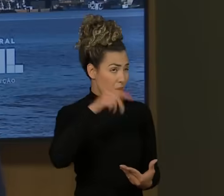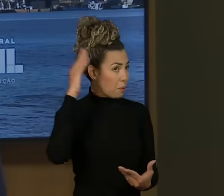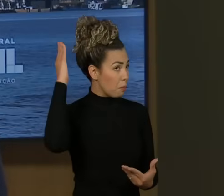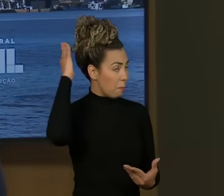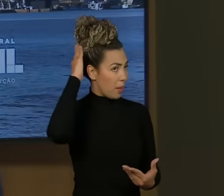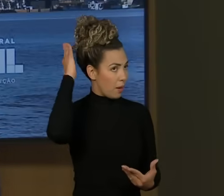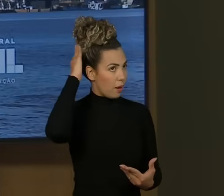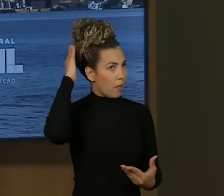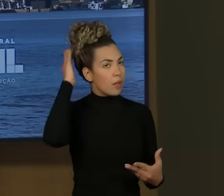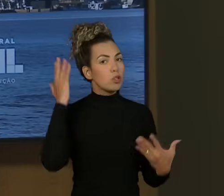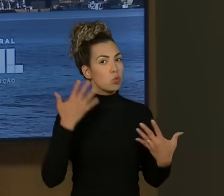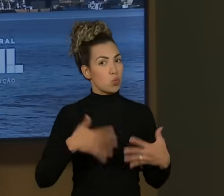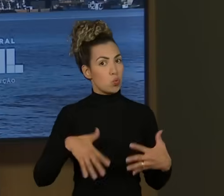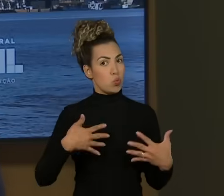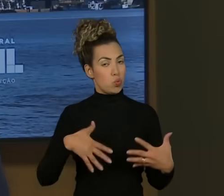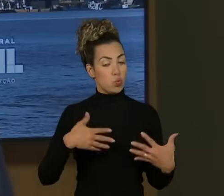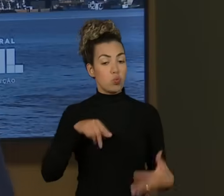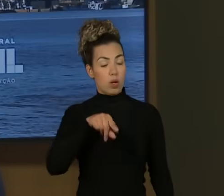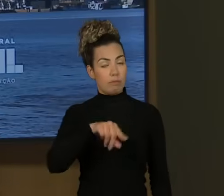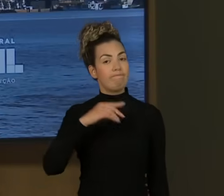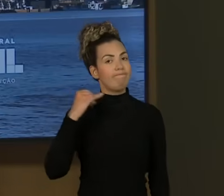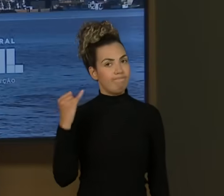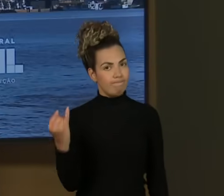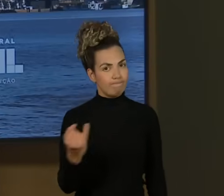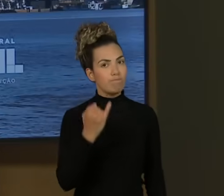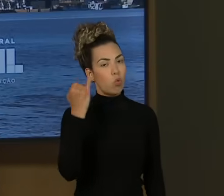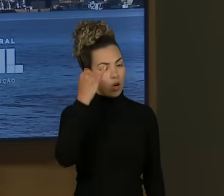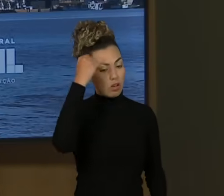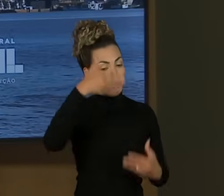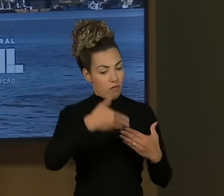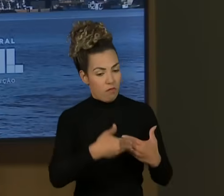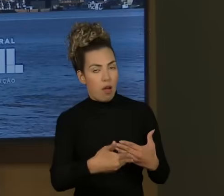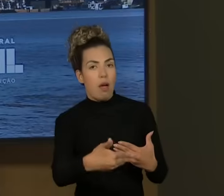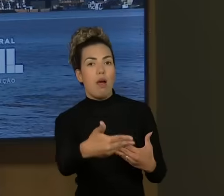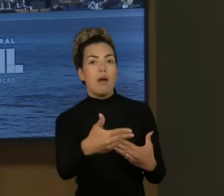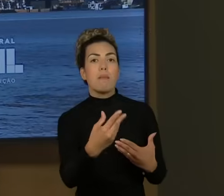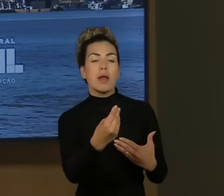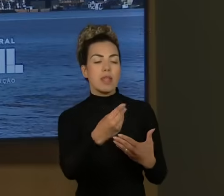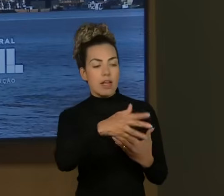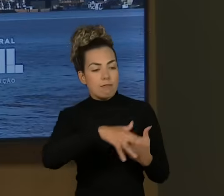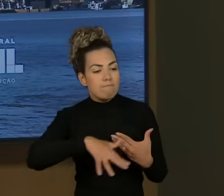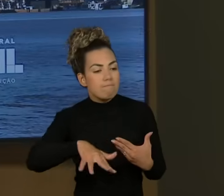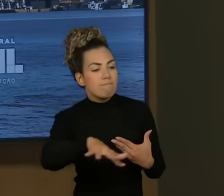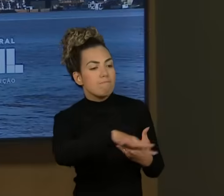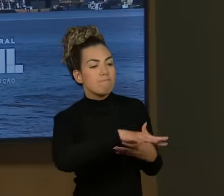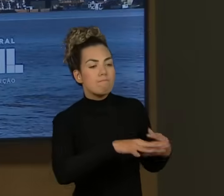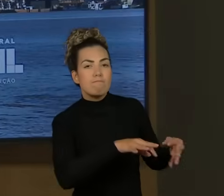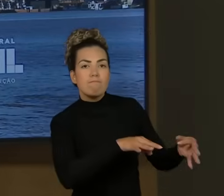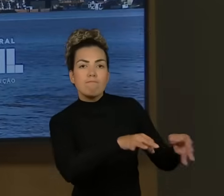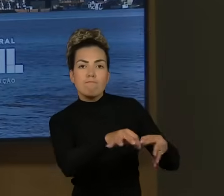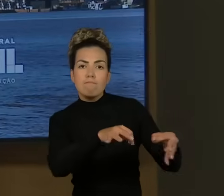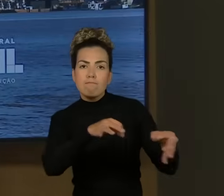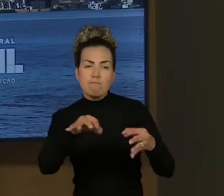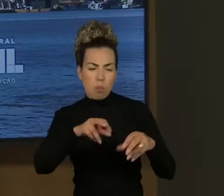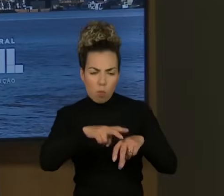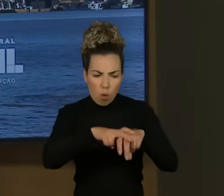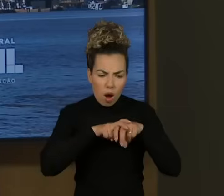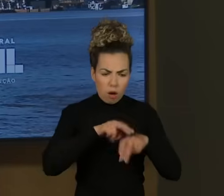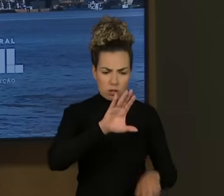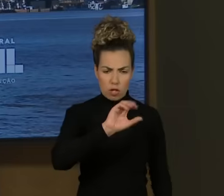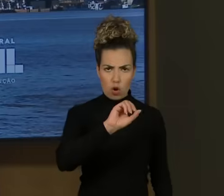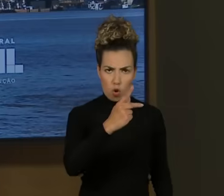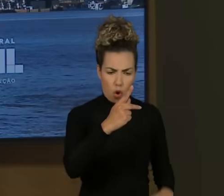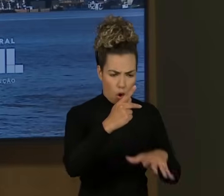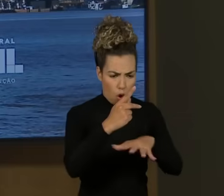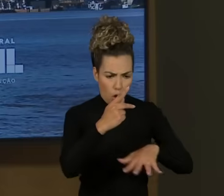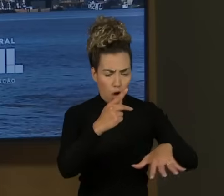muito importante, que é uma grande revitalização nas suas áreas, não somente no eixo COP, mas nas suas áreas